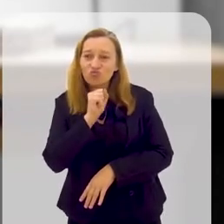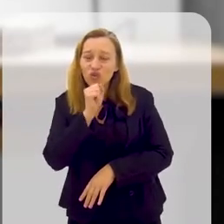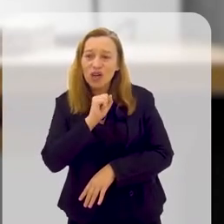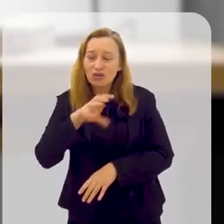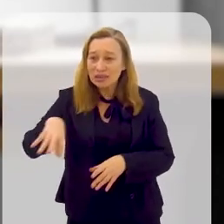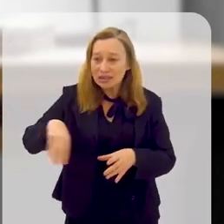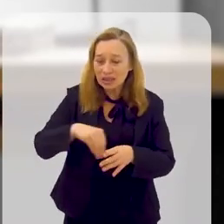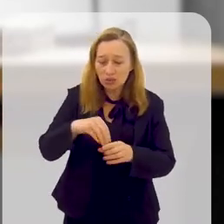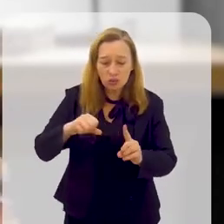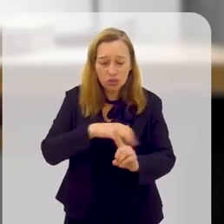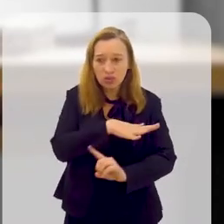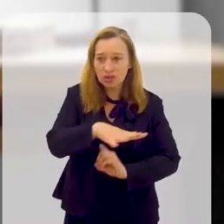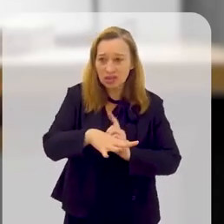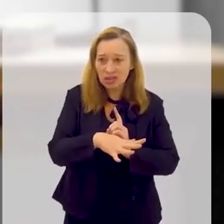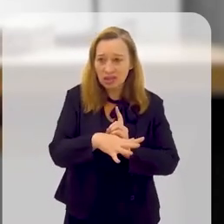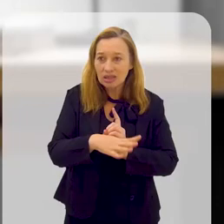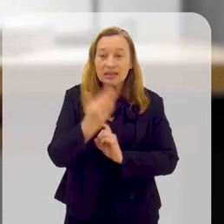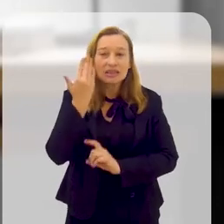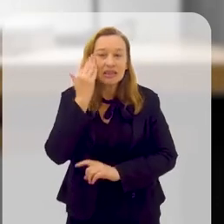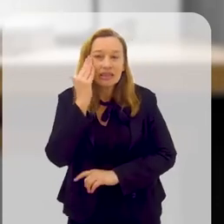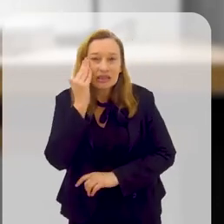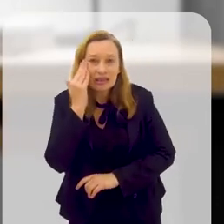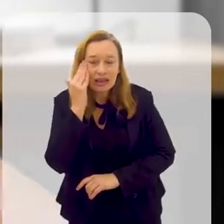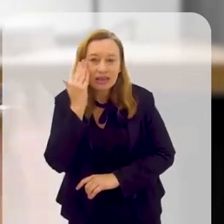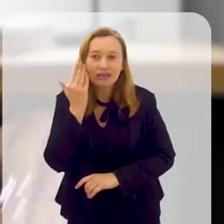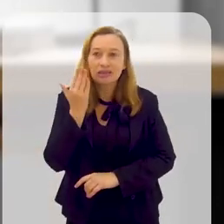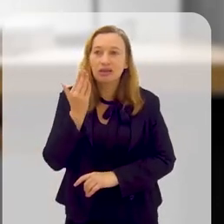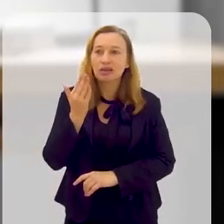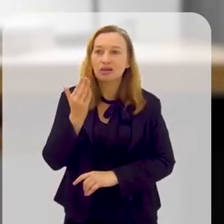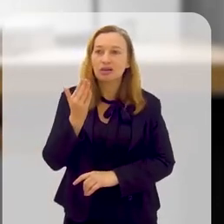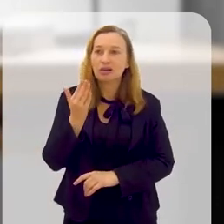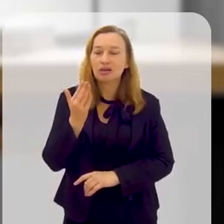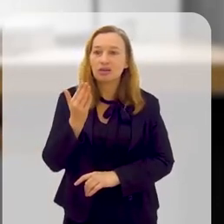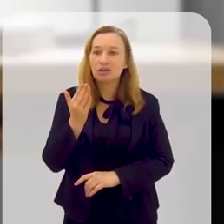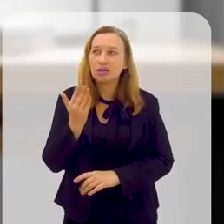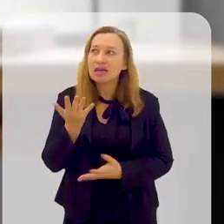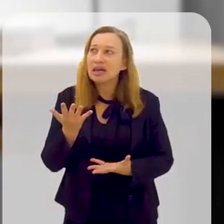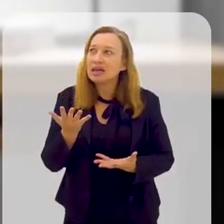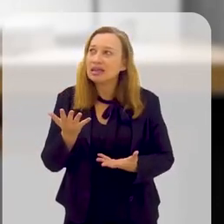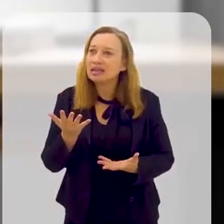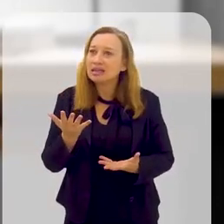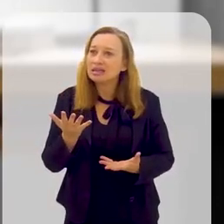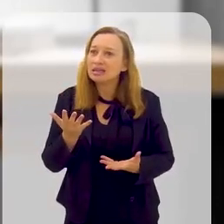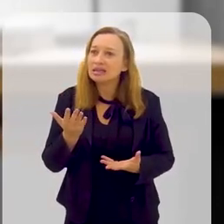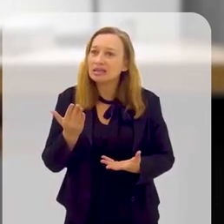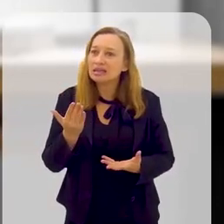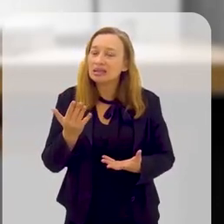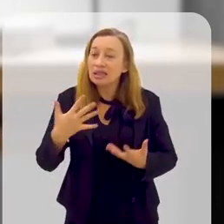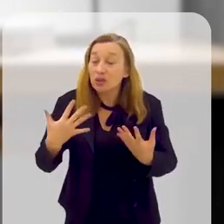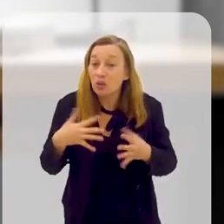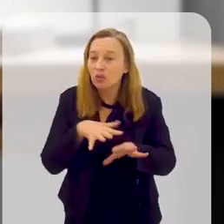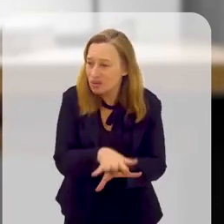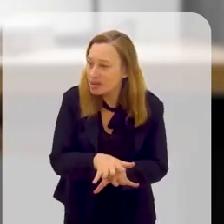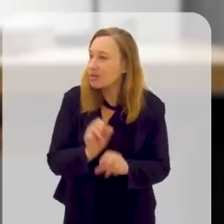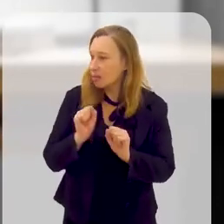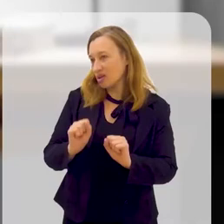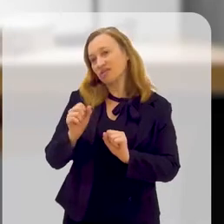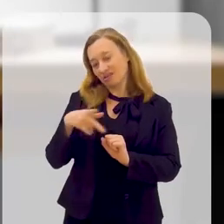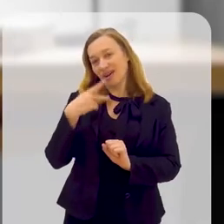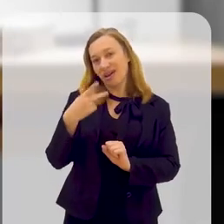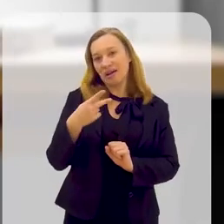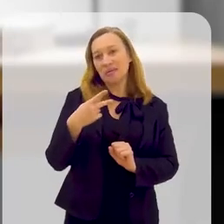idoso numa sociedade que compreenda né que esteja com que inclusive